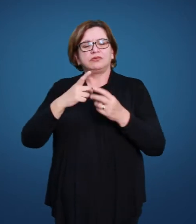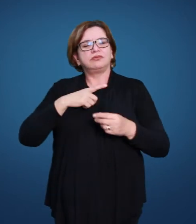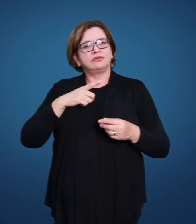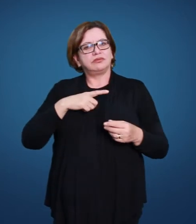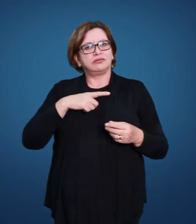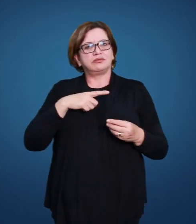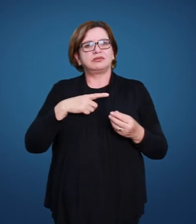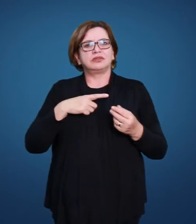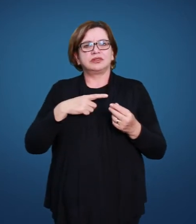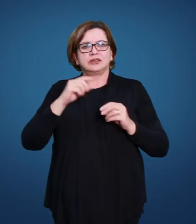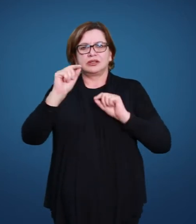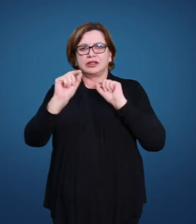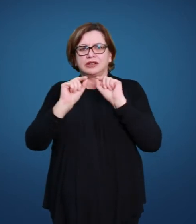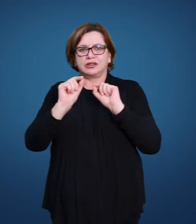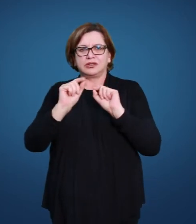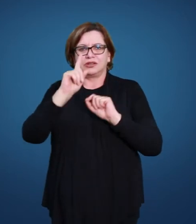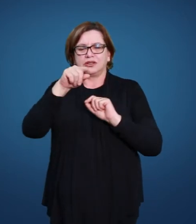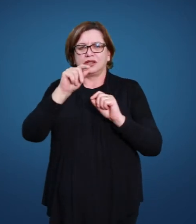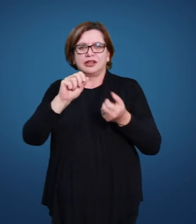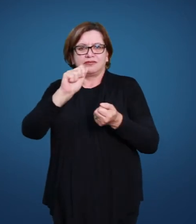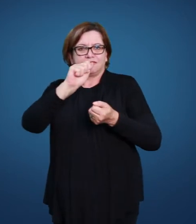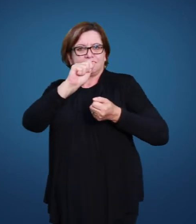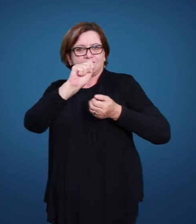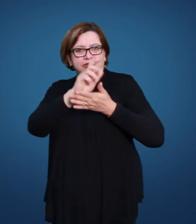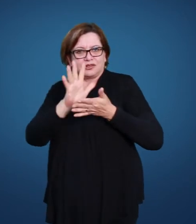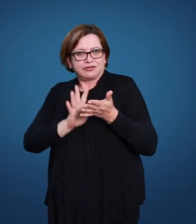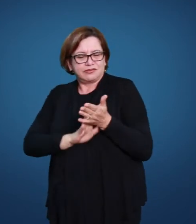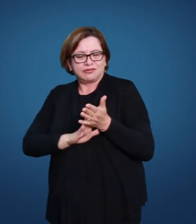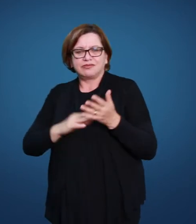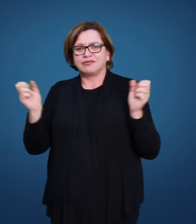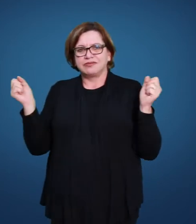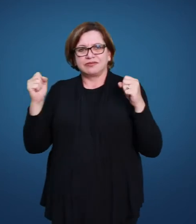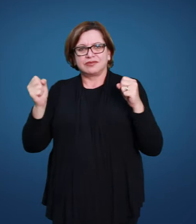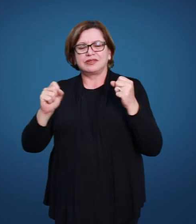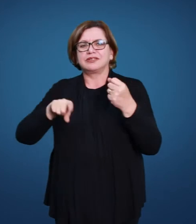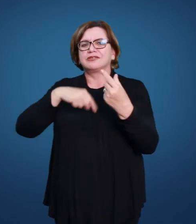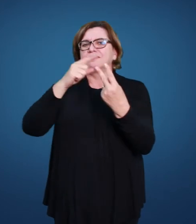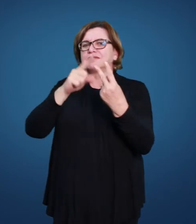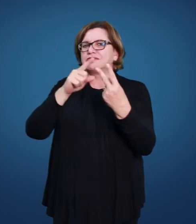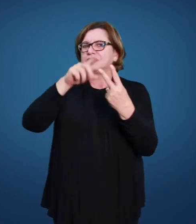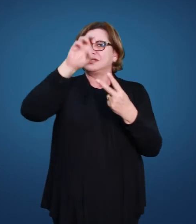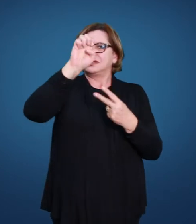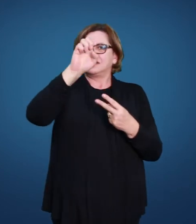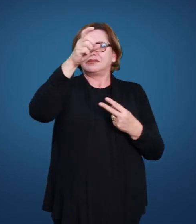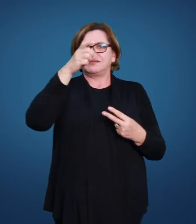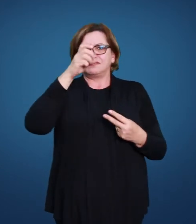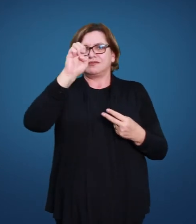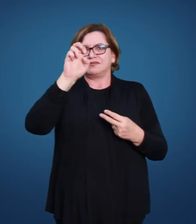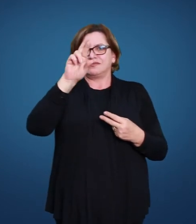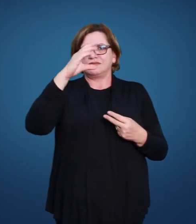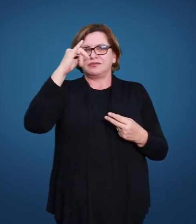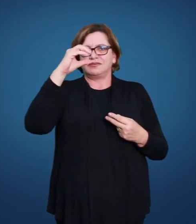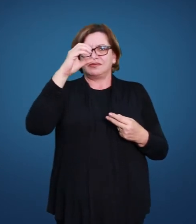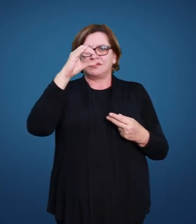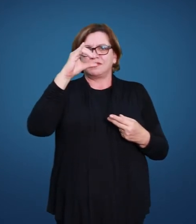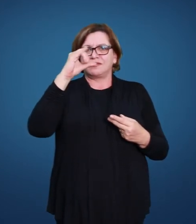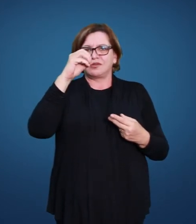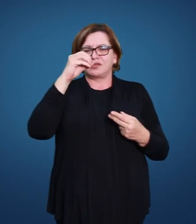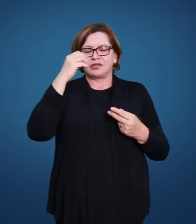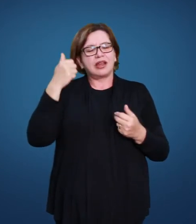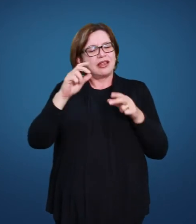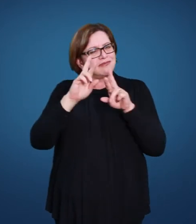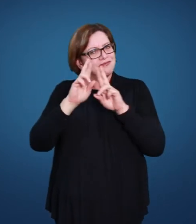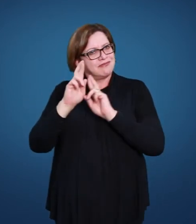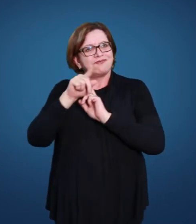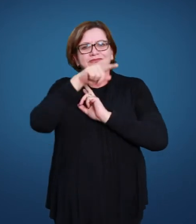nós atribuímos entre atividade física e exercício físico. Espero que vocês tenham compreendido,